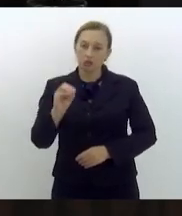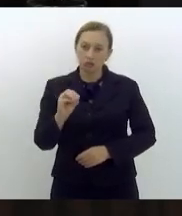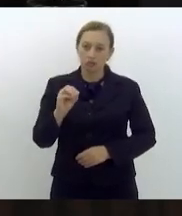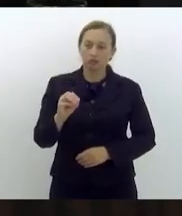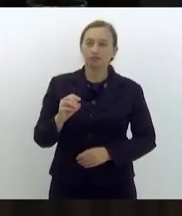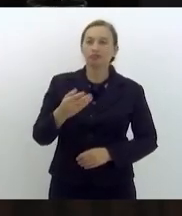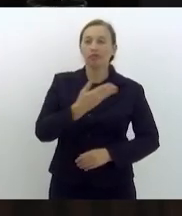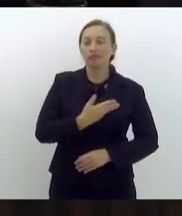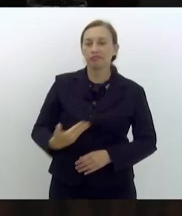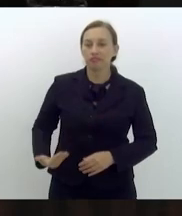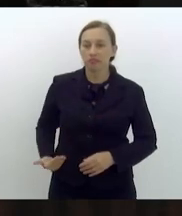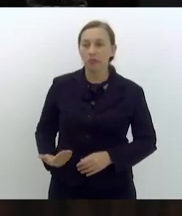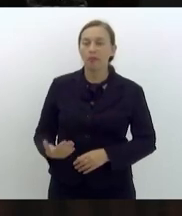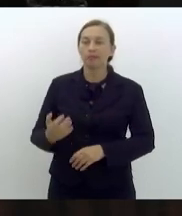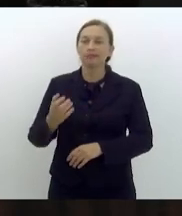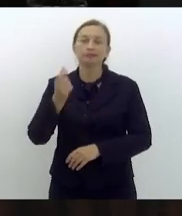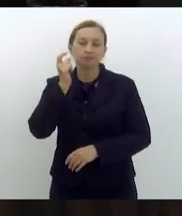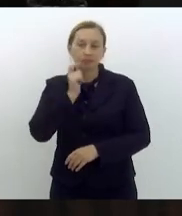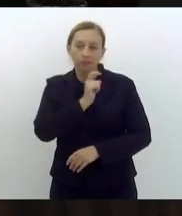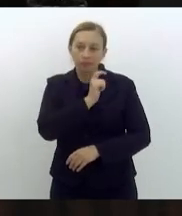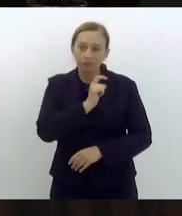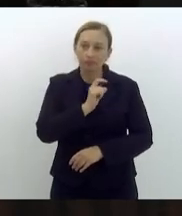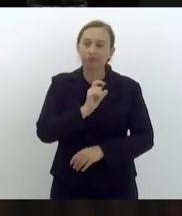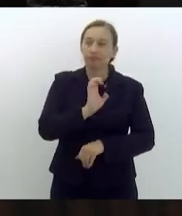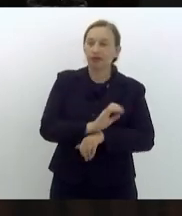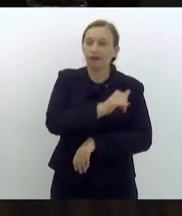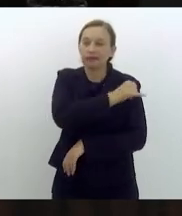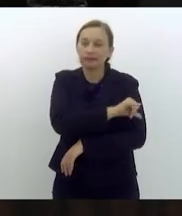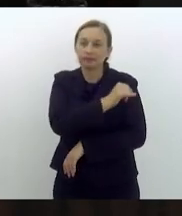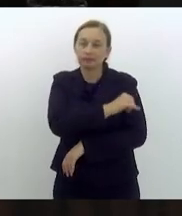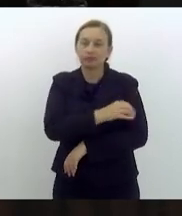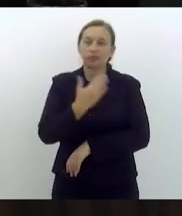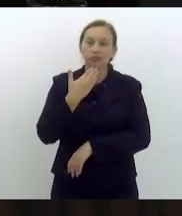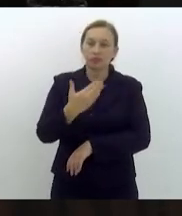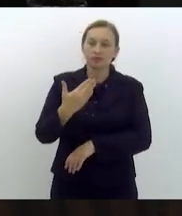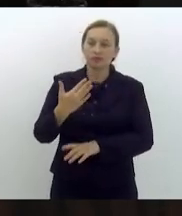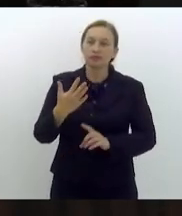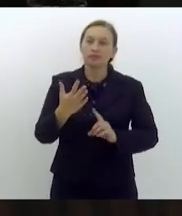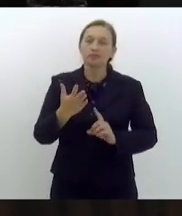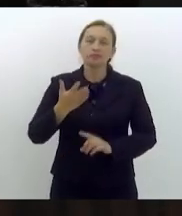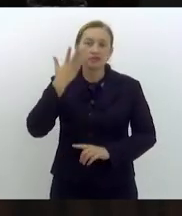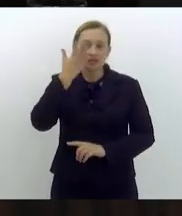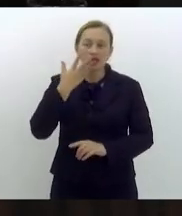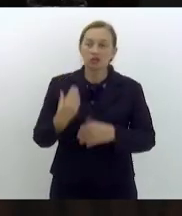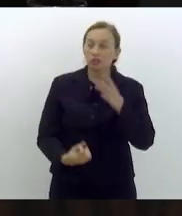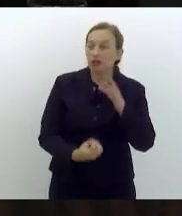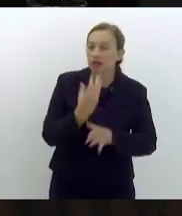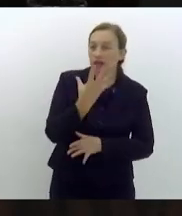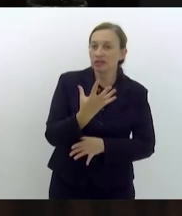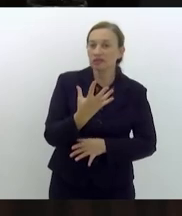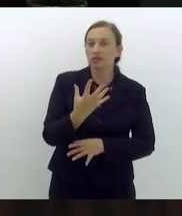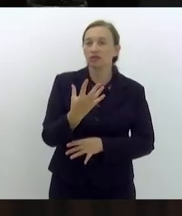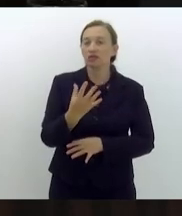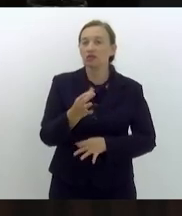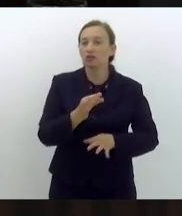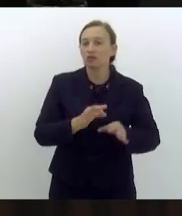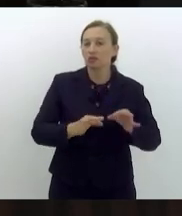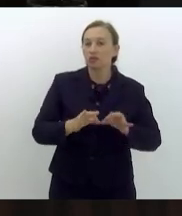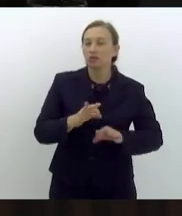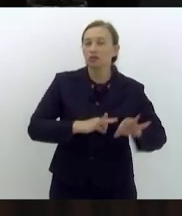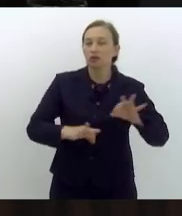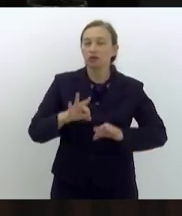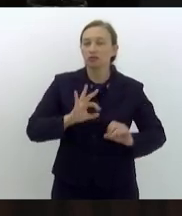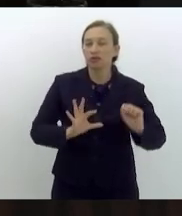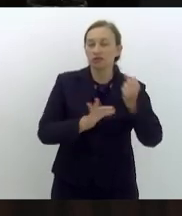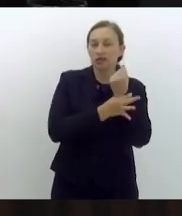senhor governador do Estado do Rio de senhor Cláudio Castro eu envio de mensagem expondo sobre a criação do programa escola segura